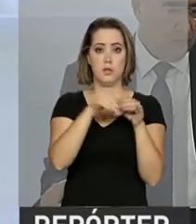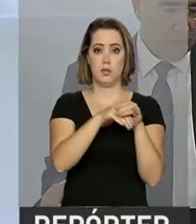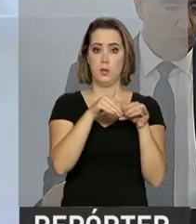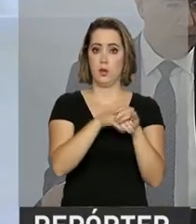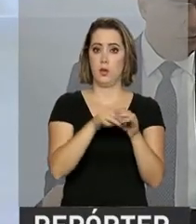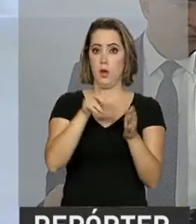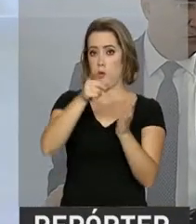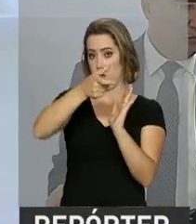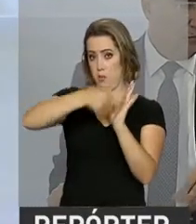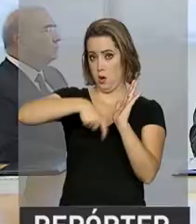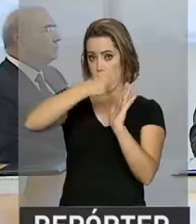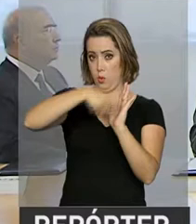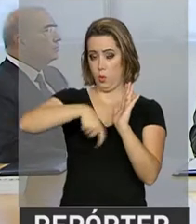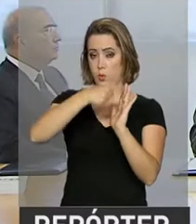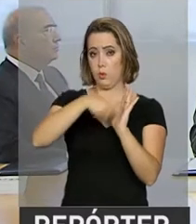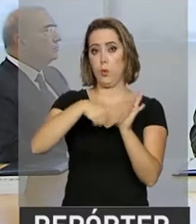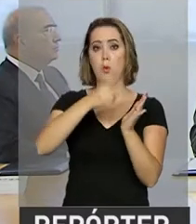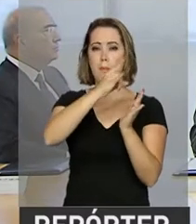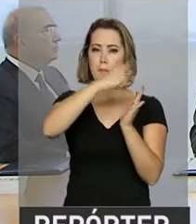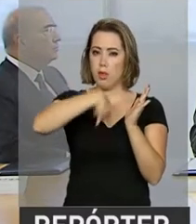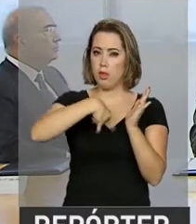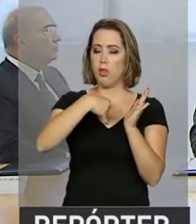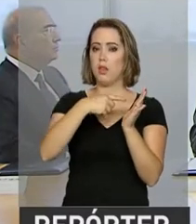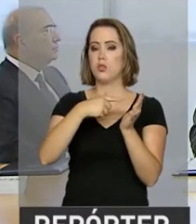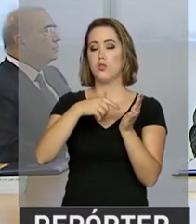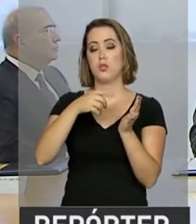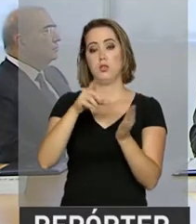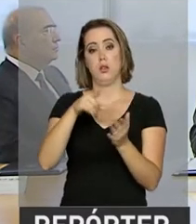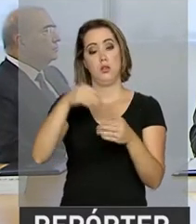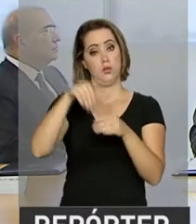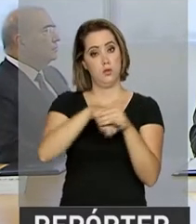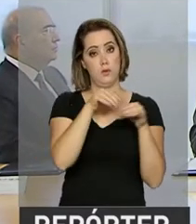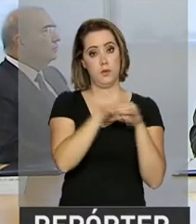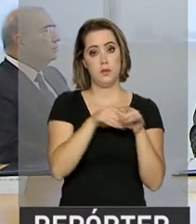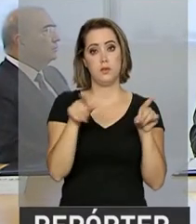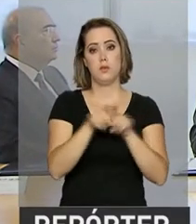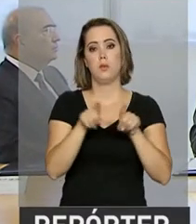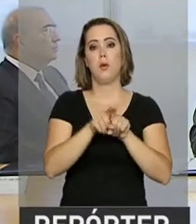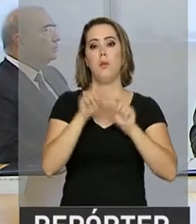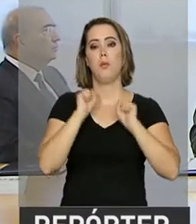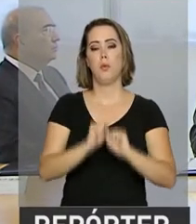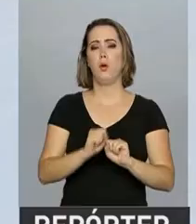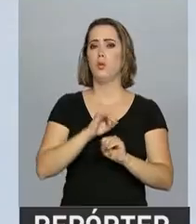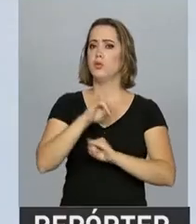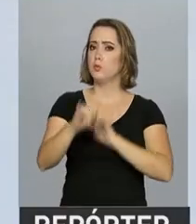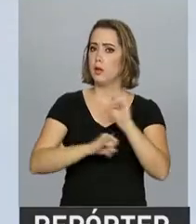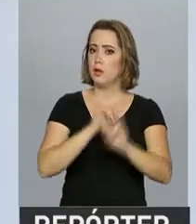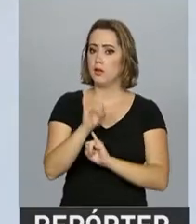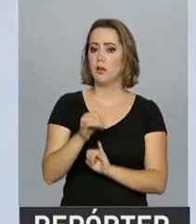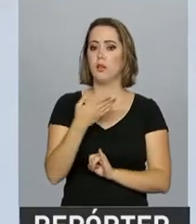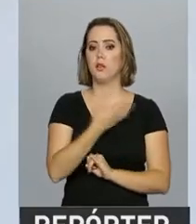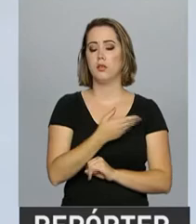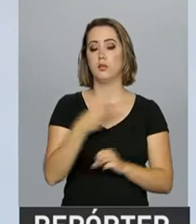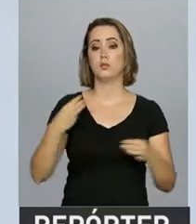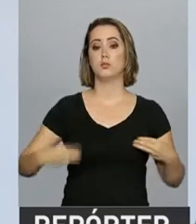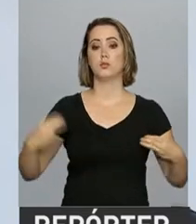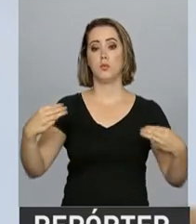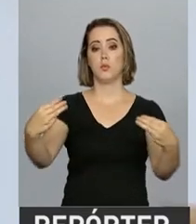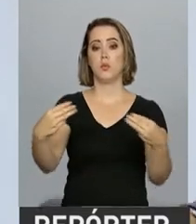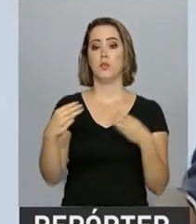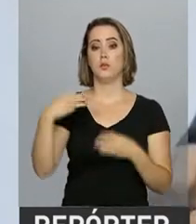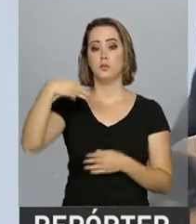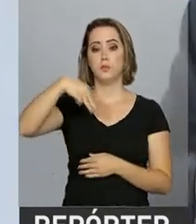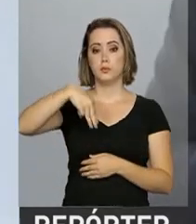que vivem no exterior. Agora, a maior parte do processo pode ser feita pela internet. O ministro interino das